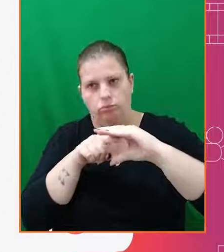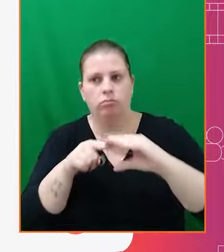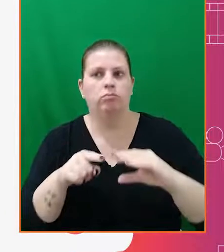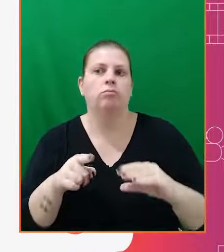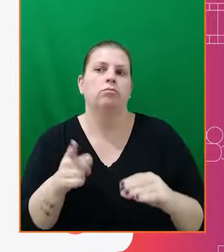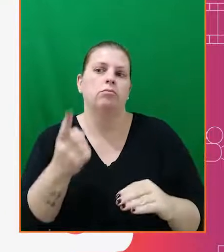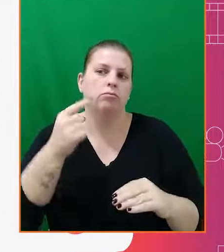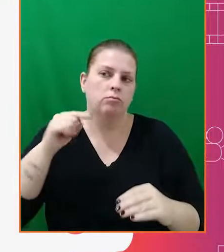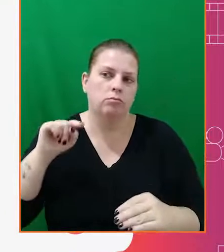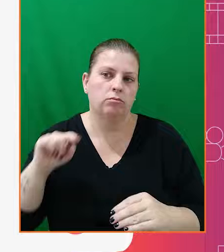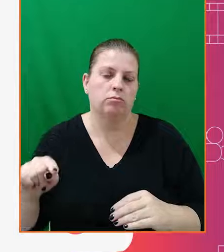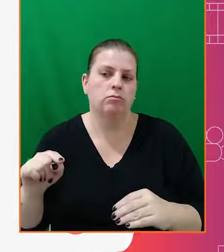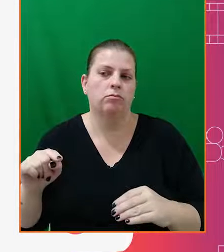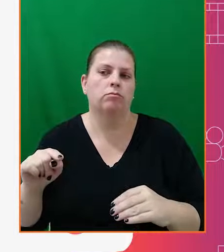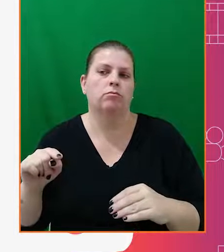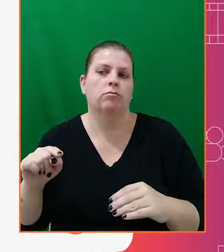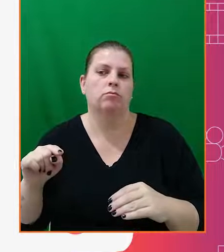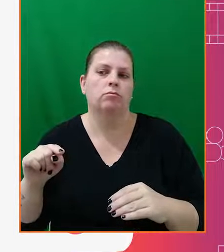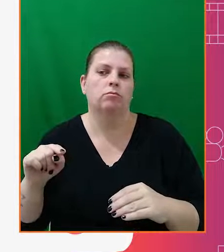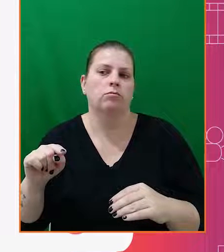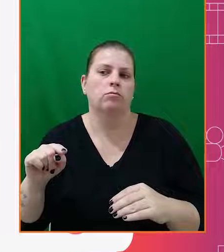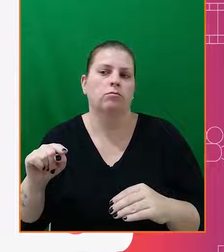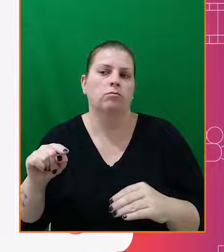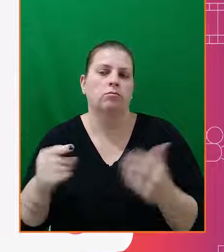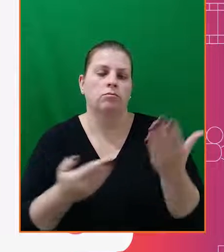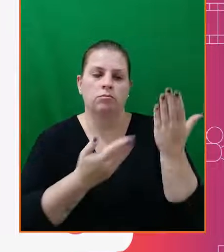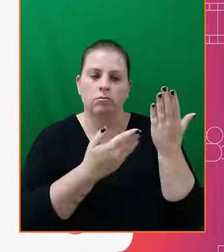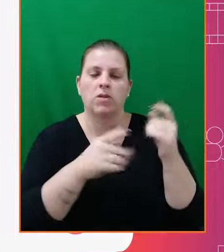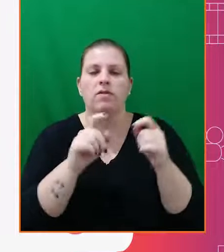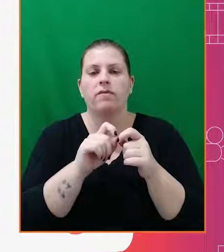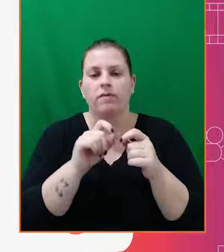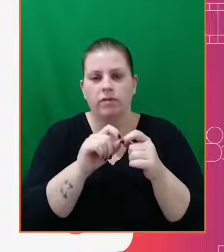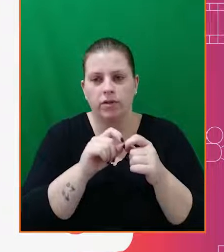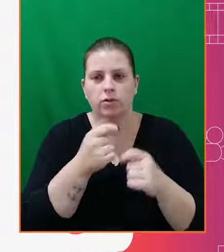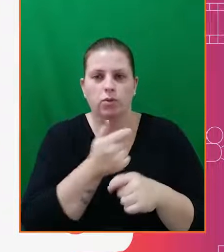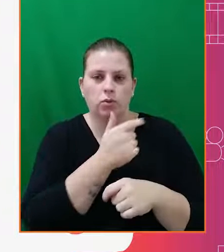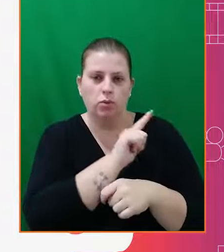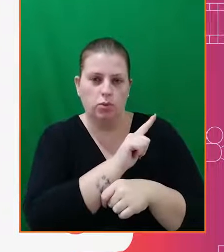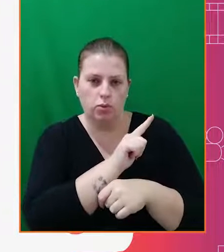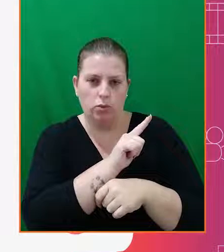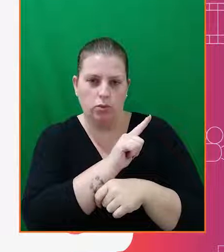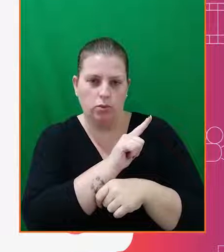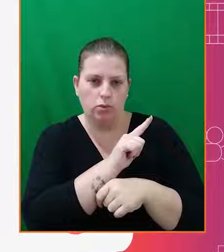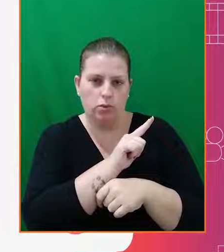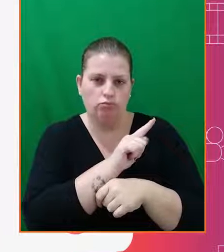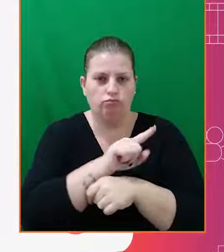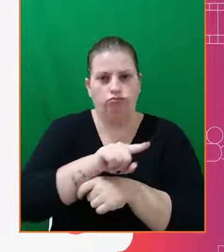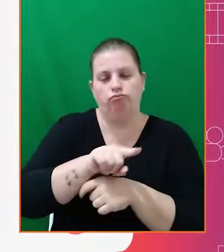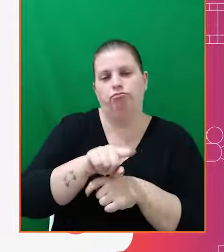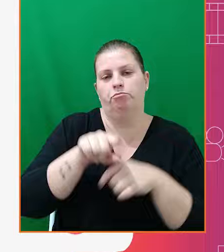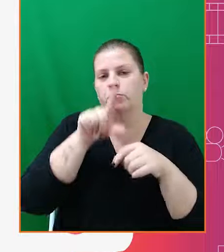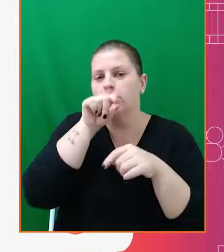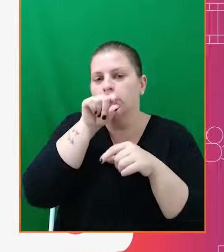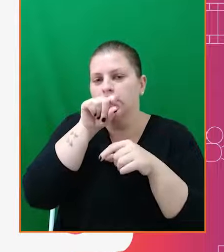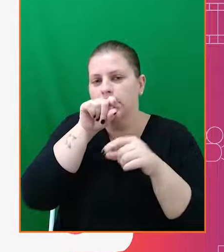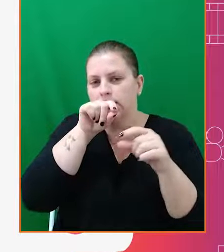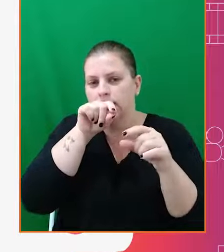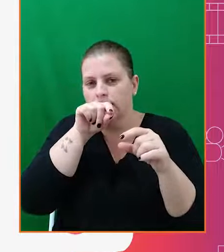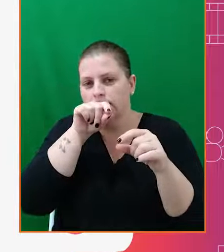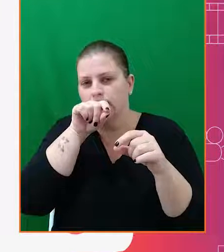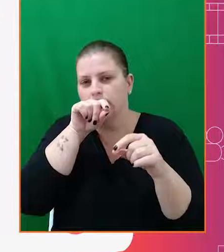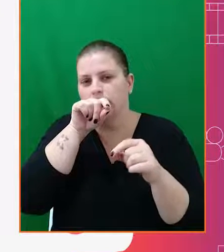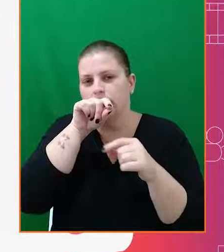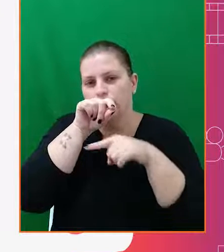E essas daqui, que estão um pouquinho mais fracas, para criar essa outra forma aqui, que é a forma do